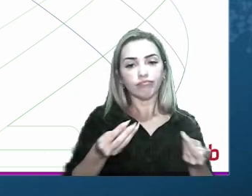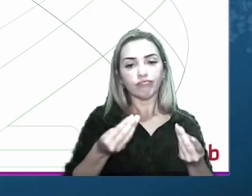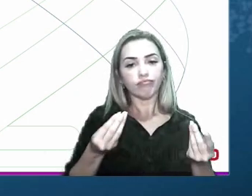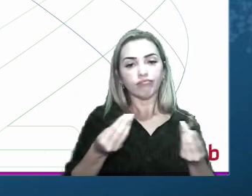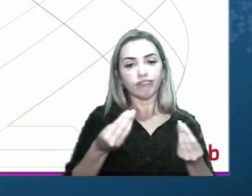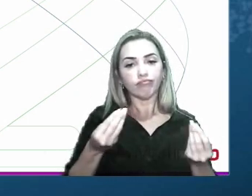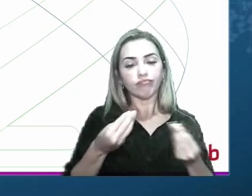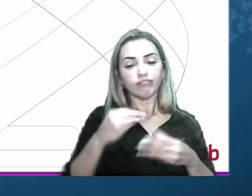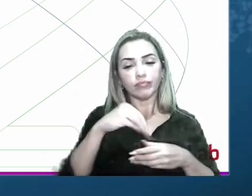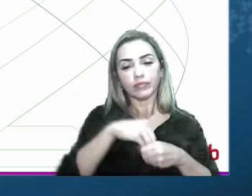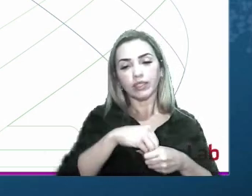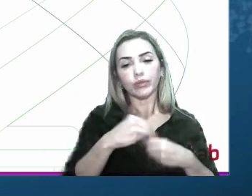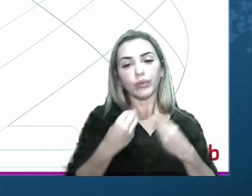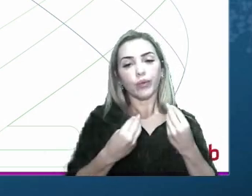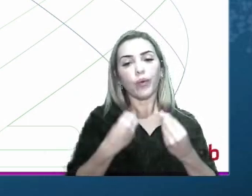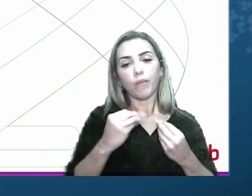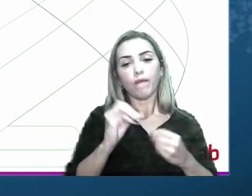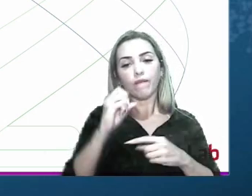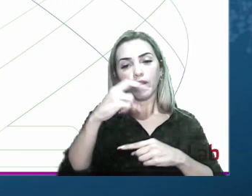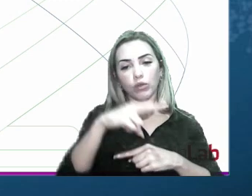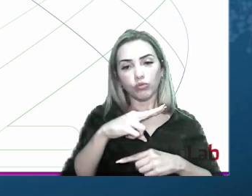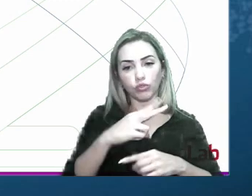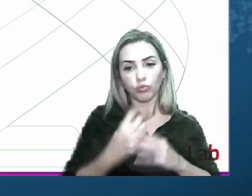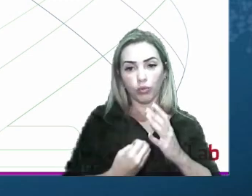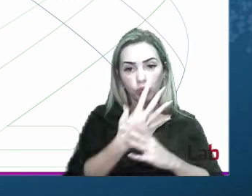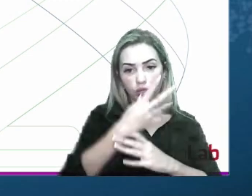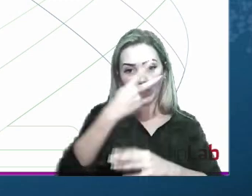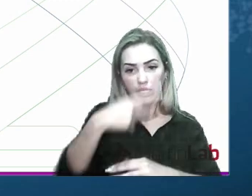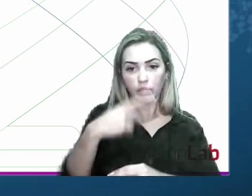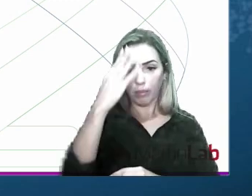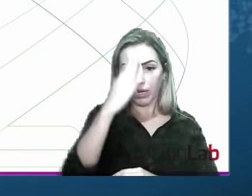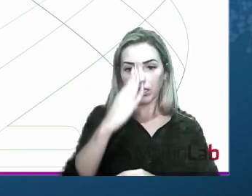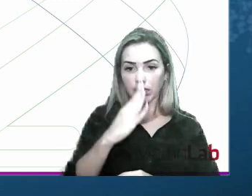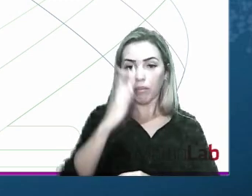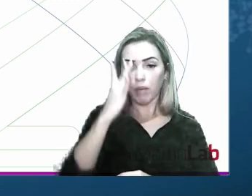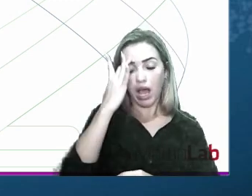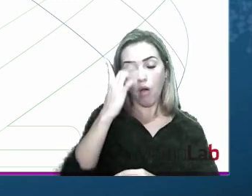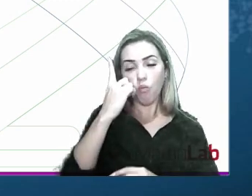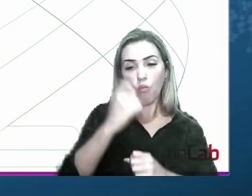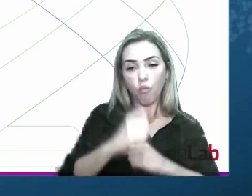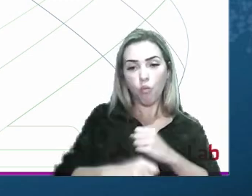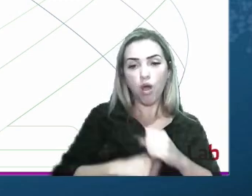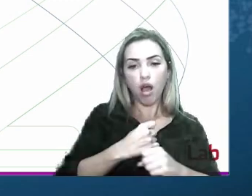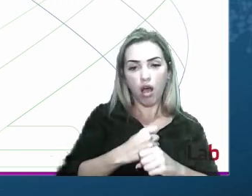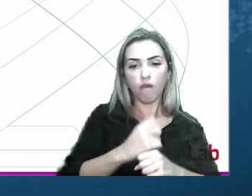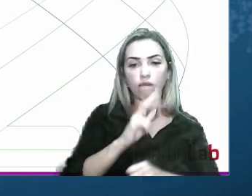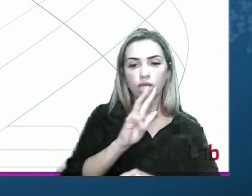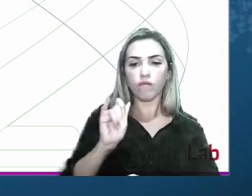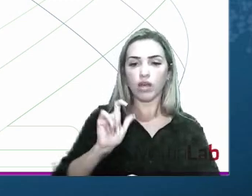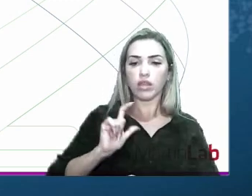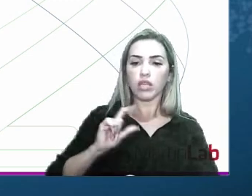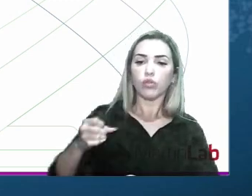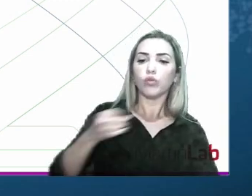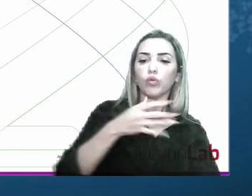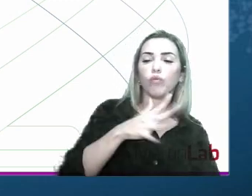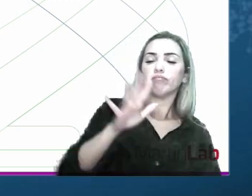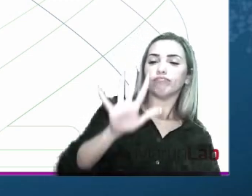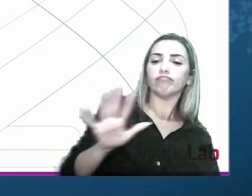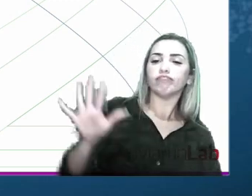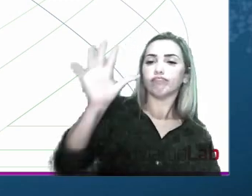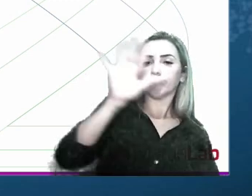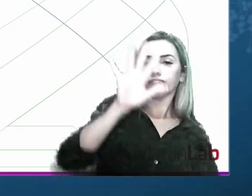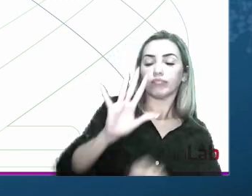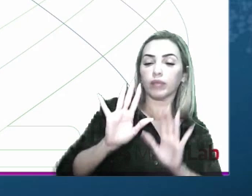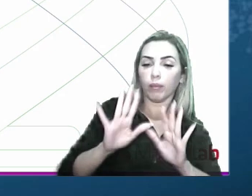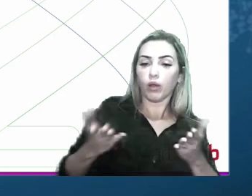ainda com vírus produzidos no Brasil, mas eu acho que daqui a um ano a gente vai ter um novo cenário, mas essa é a